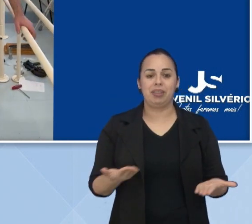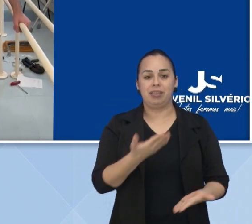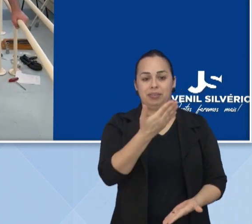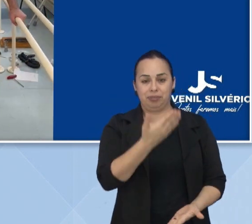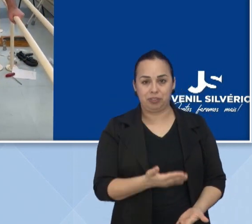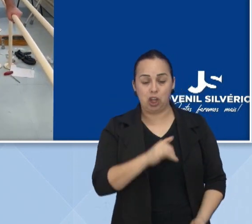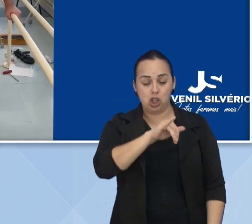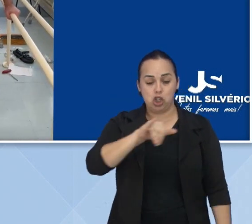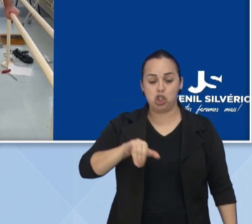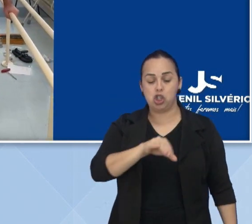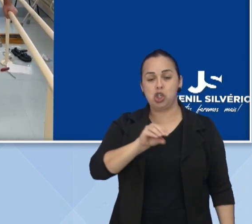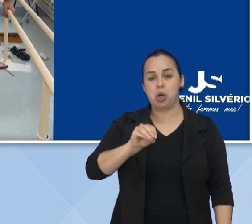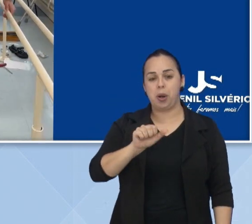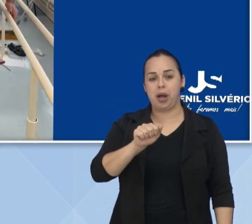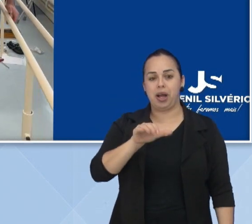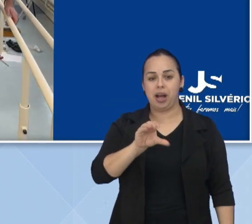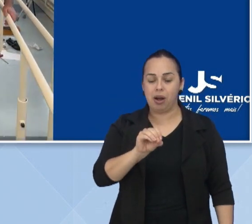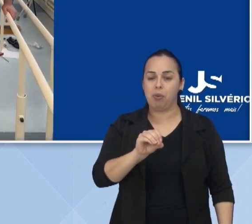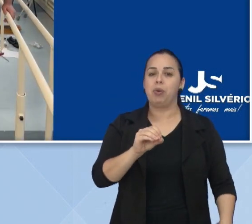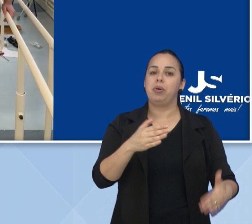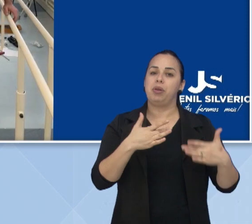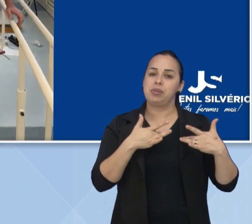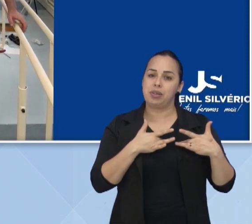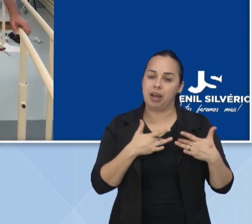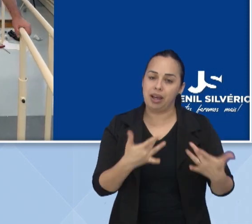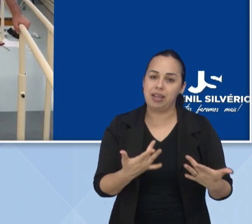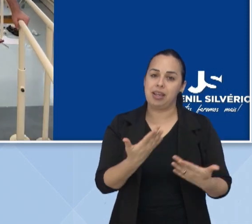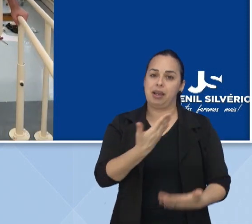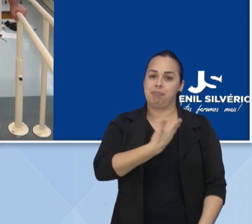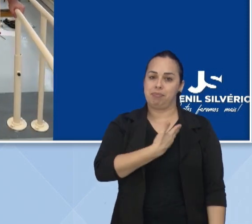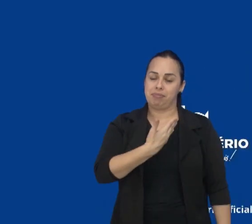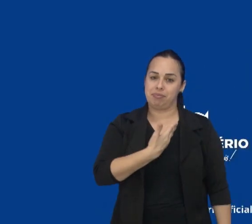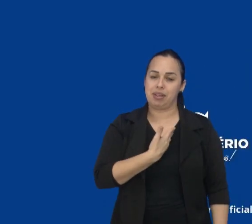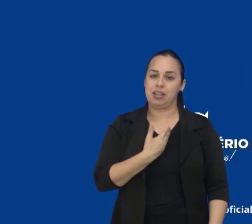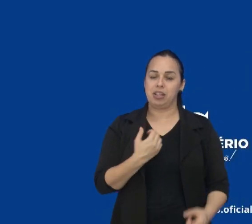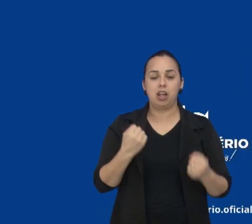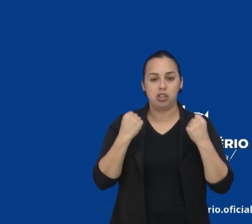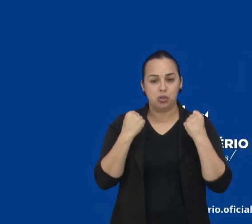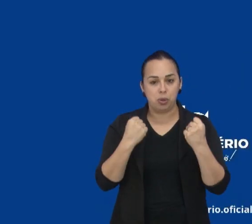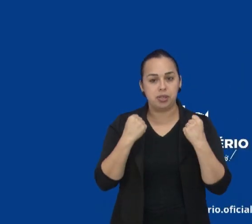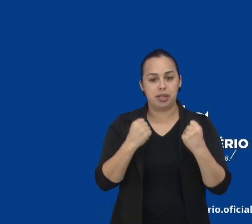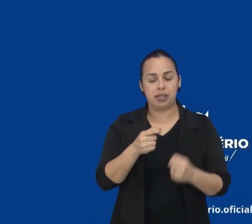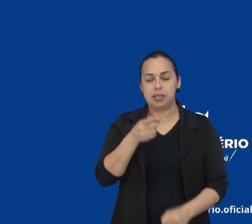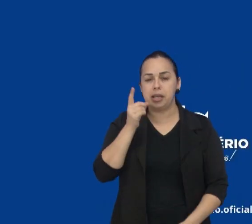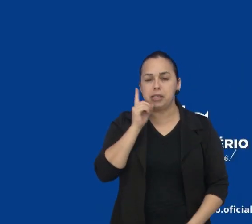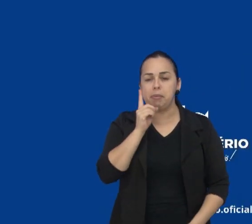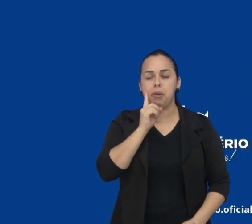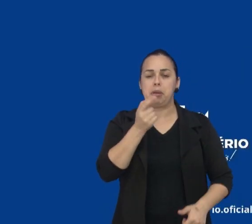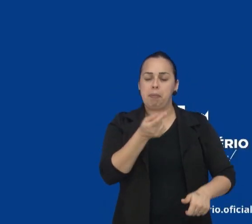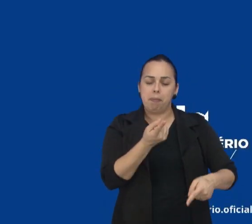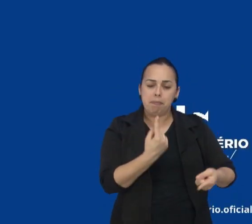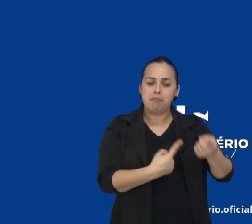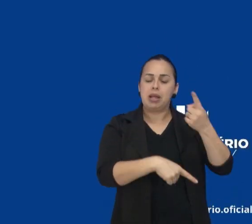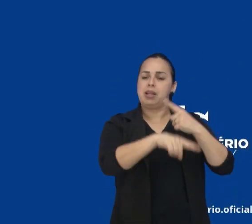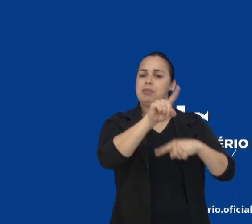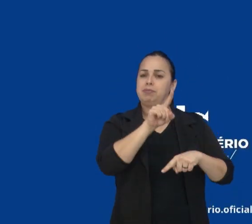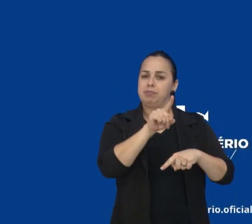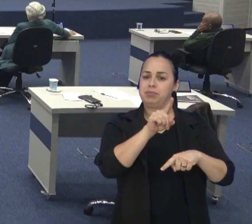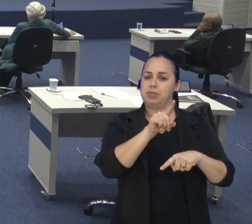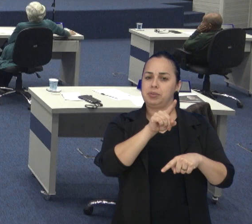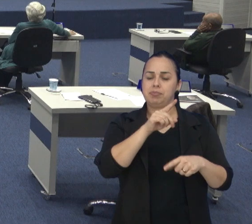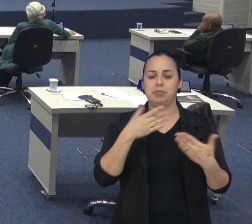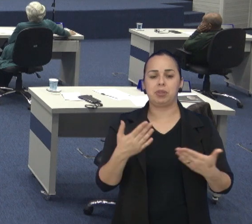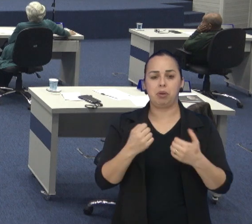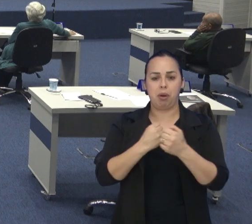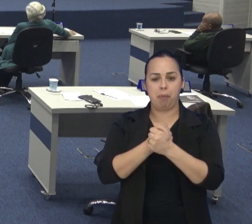João, nosso carinho, nossa amizade e a nossa torcida, para que cada dia mais ele se recupere e fortaleça aí a sua vida.